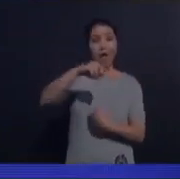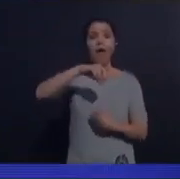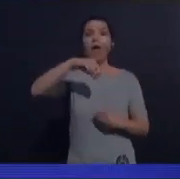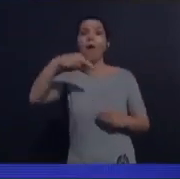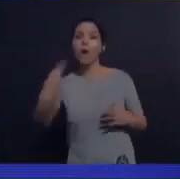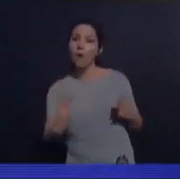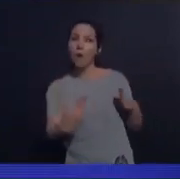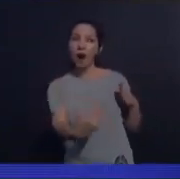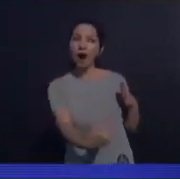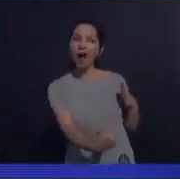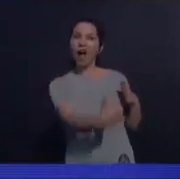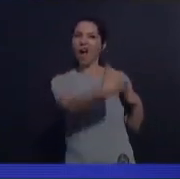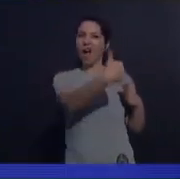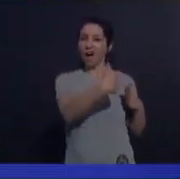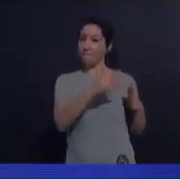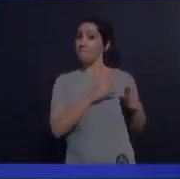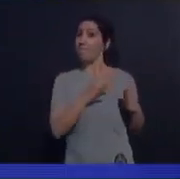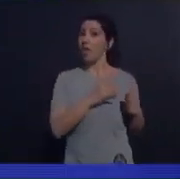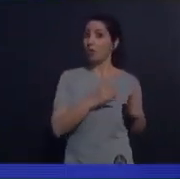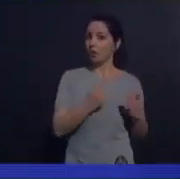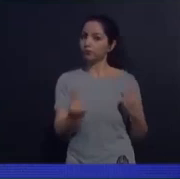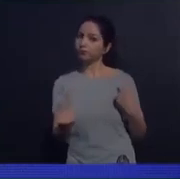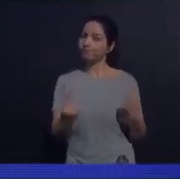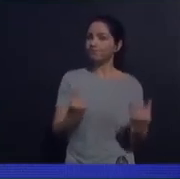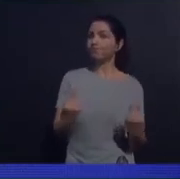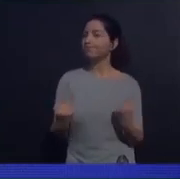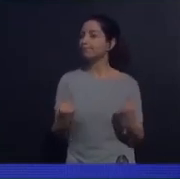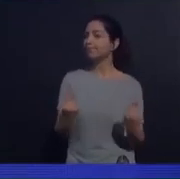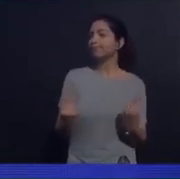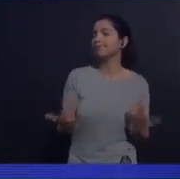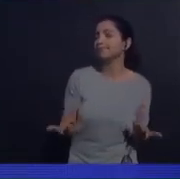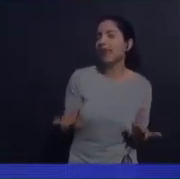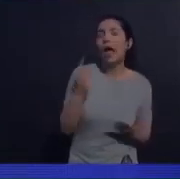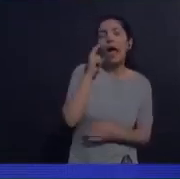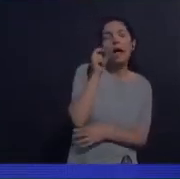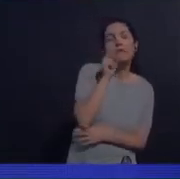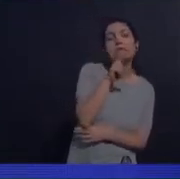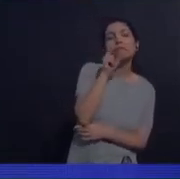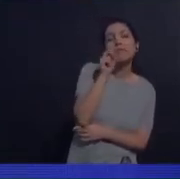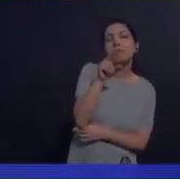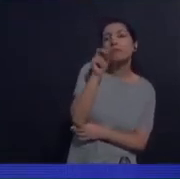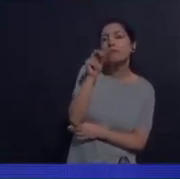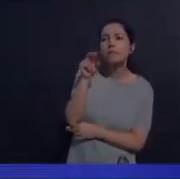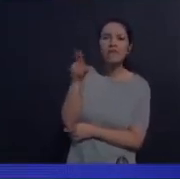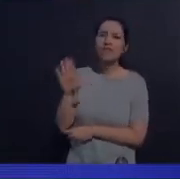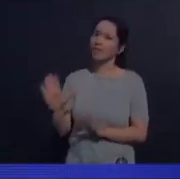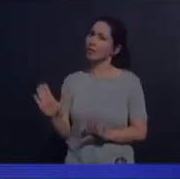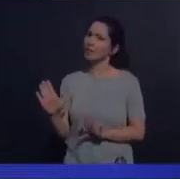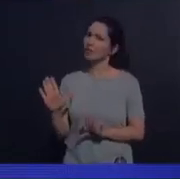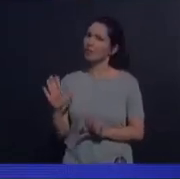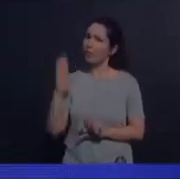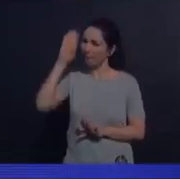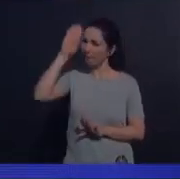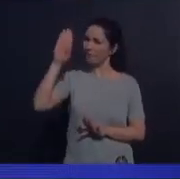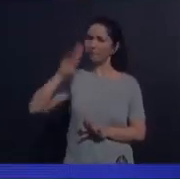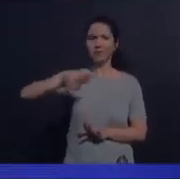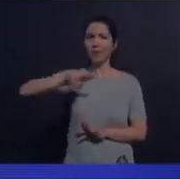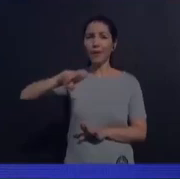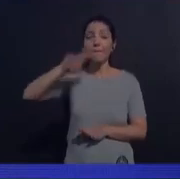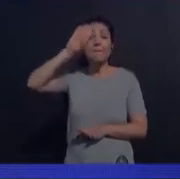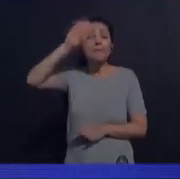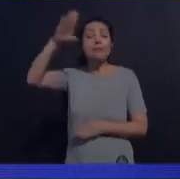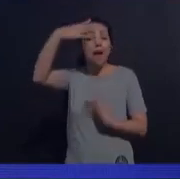espaço para o seu coração, para o medo, aquilo que você tem visto. Nós não andamos por medo, nós andamos pela